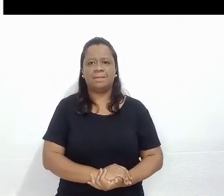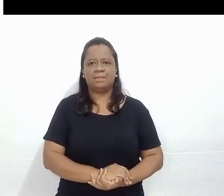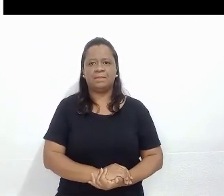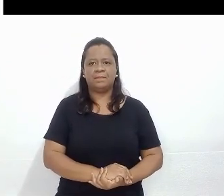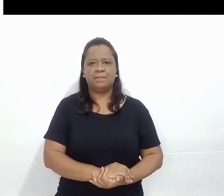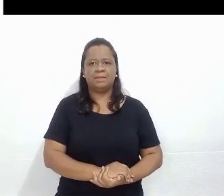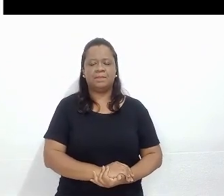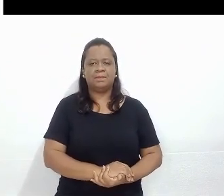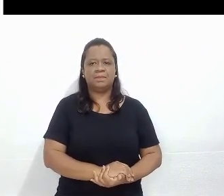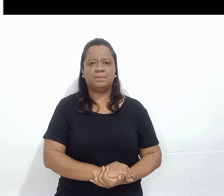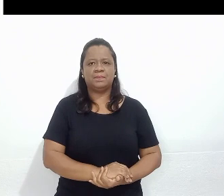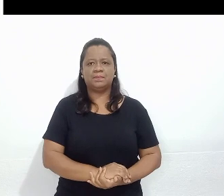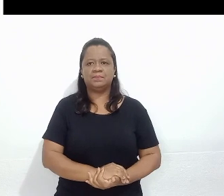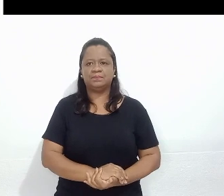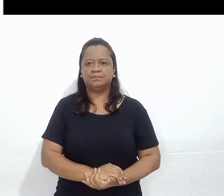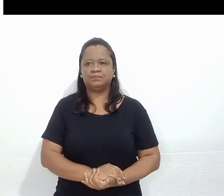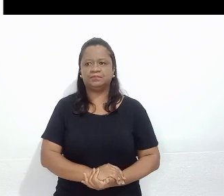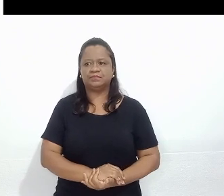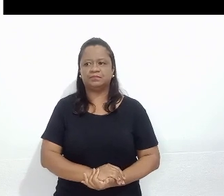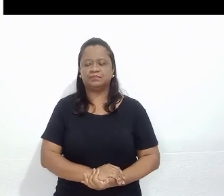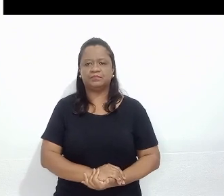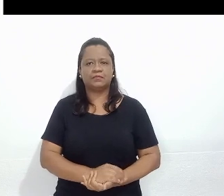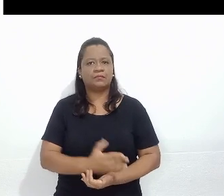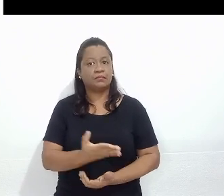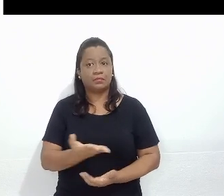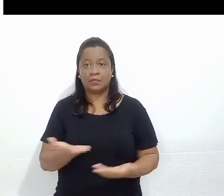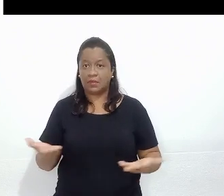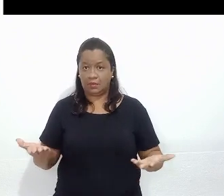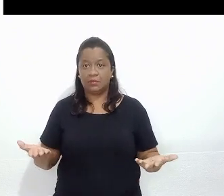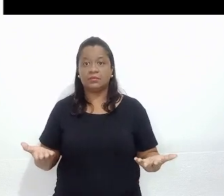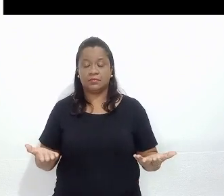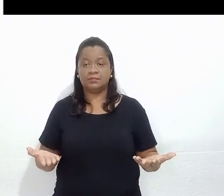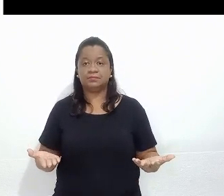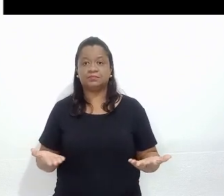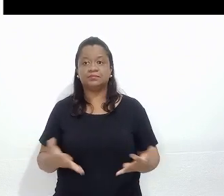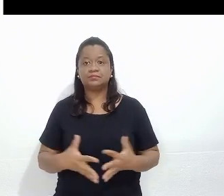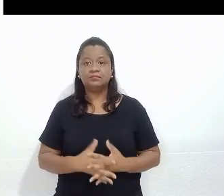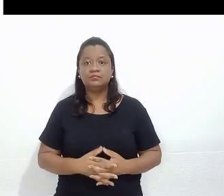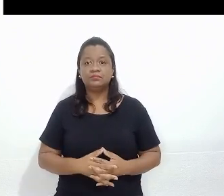Bom, é mais isso mesmo, gente. Assim, da